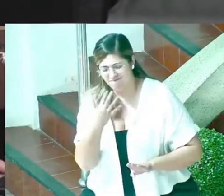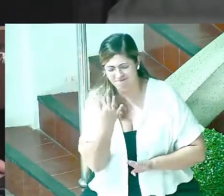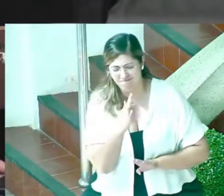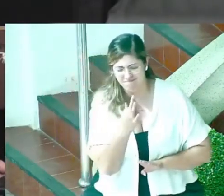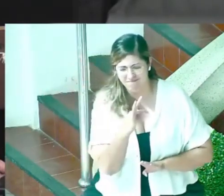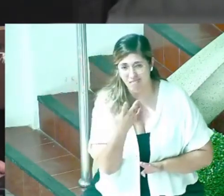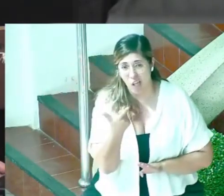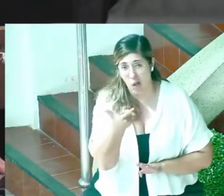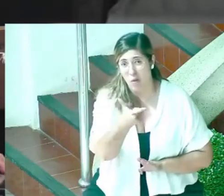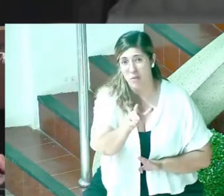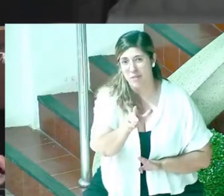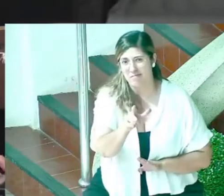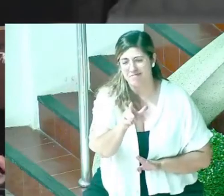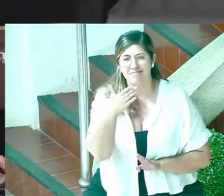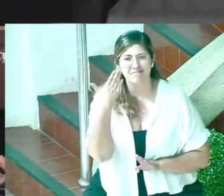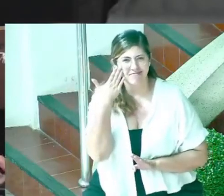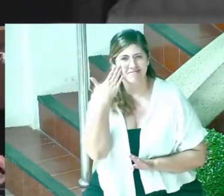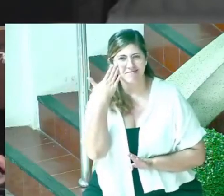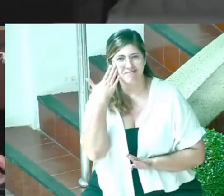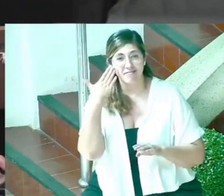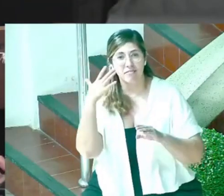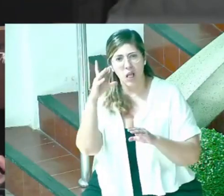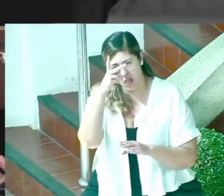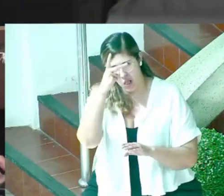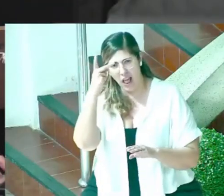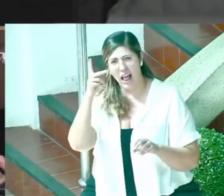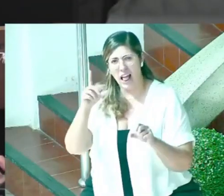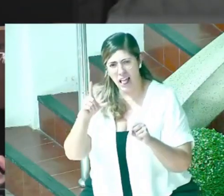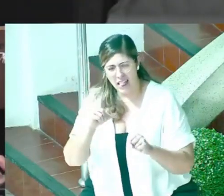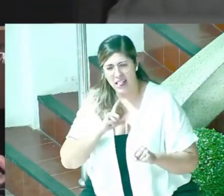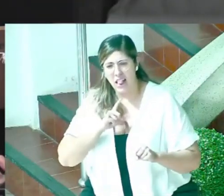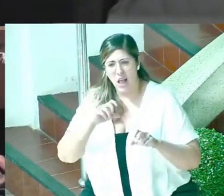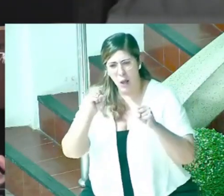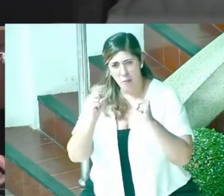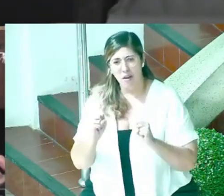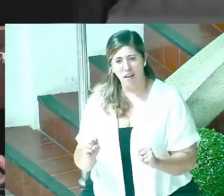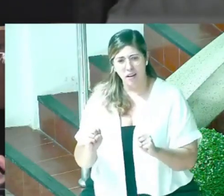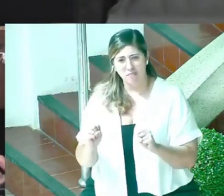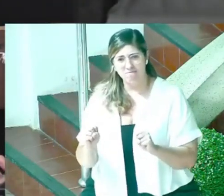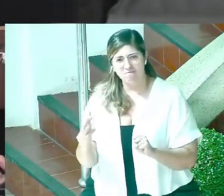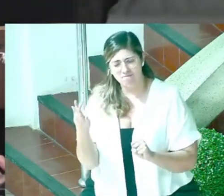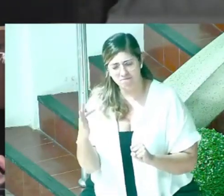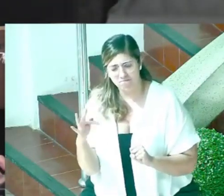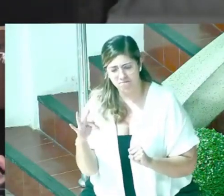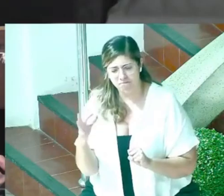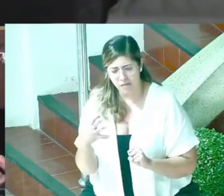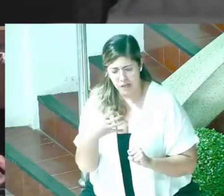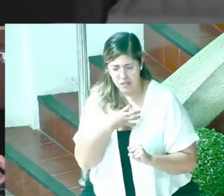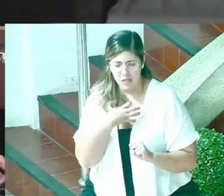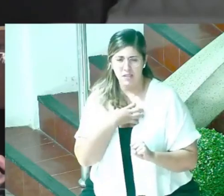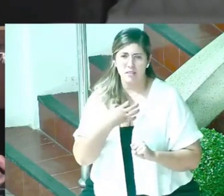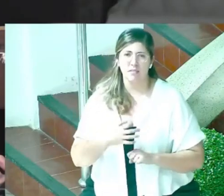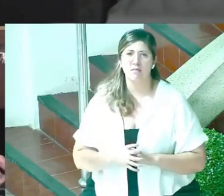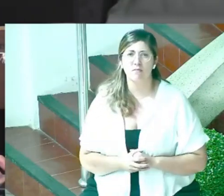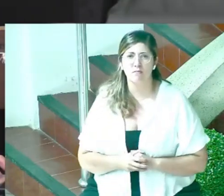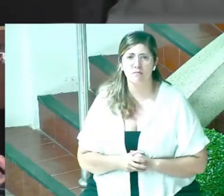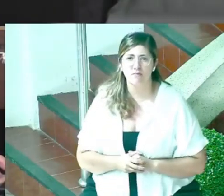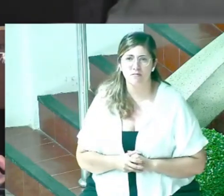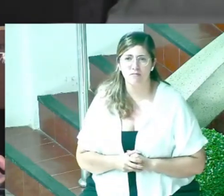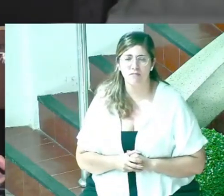mal pelo resto da vida. E aí, se você for esperar se sentir bem para perdoar, aí você está numa